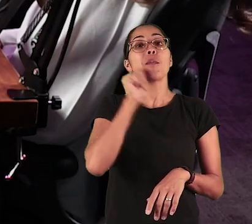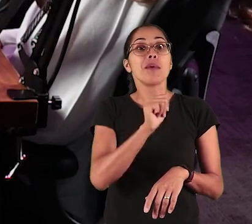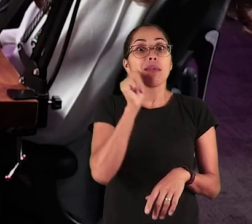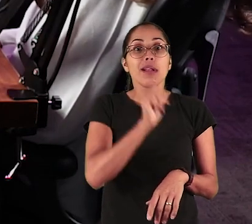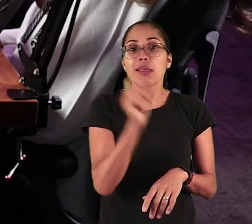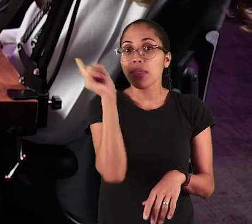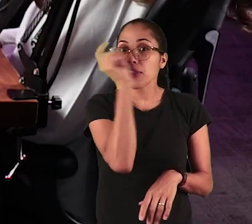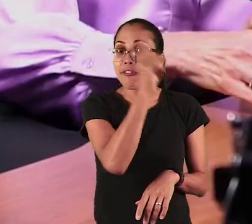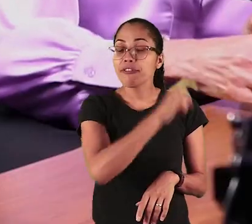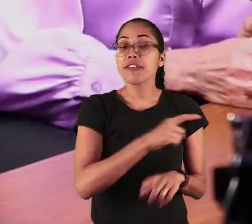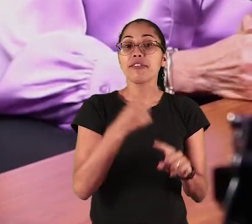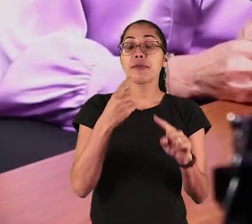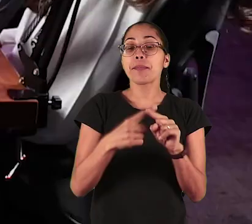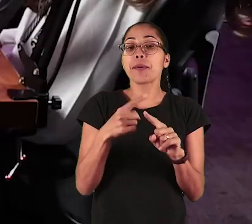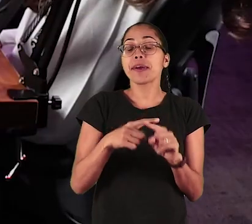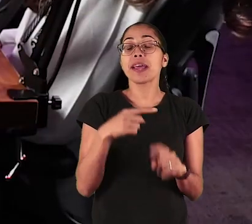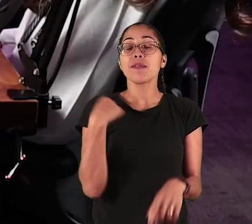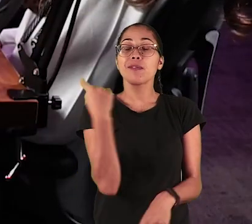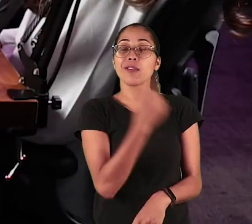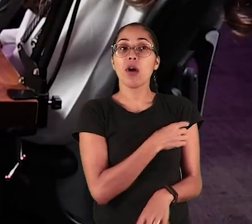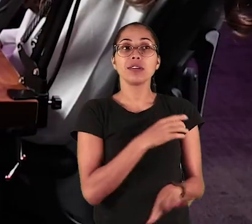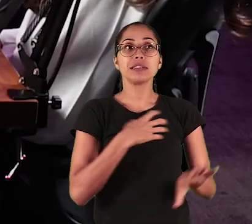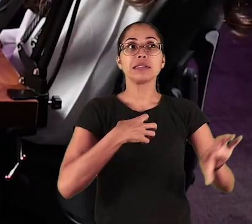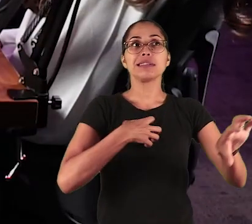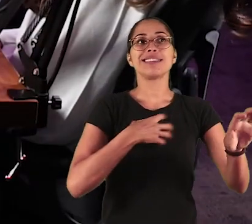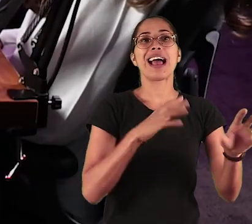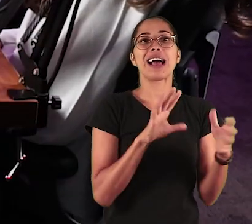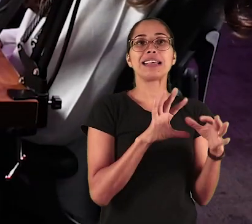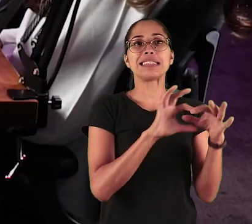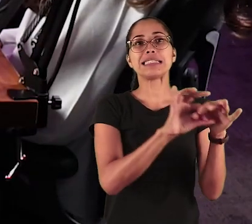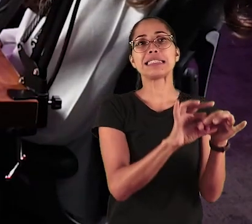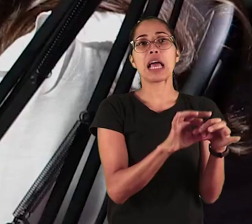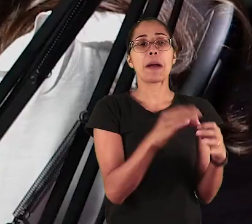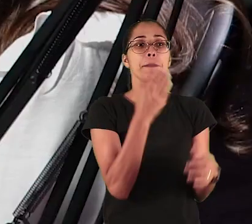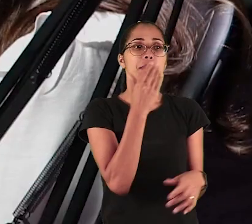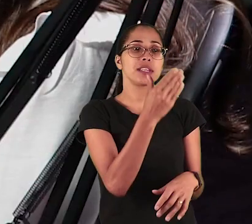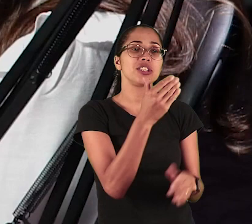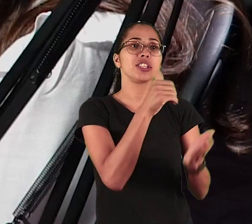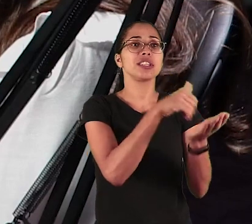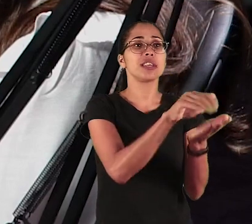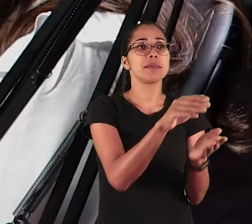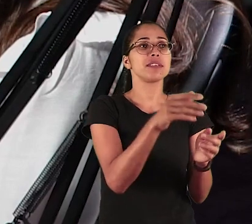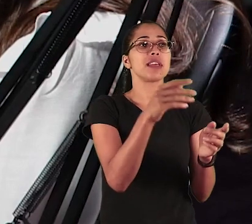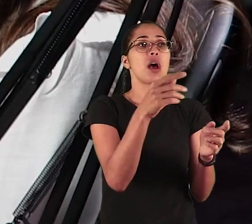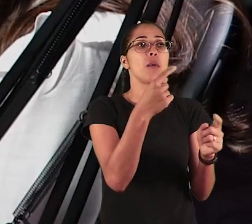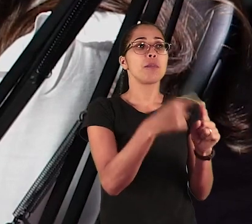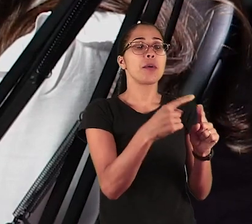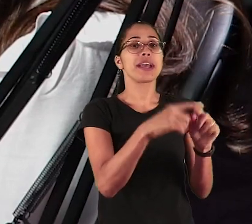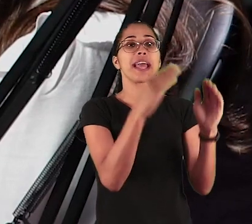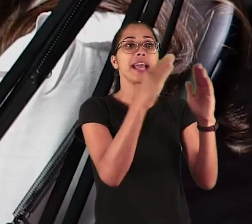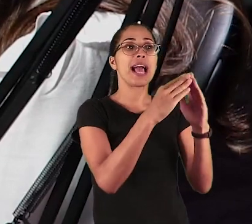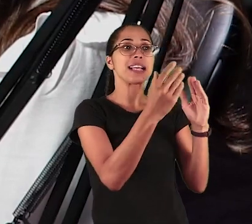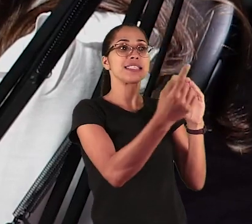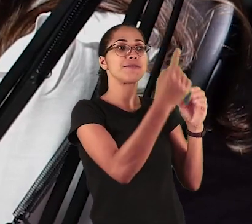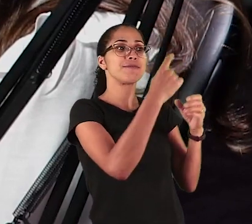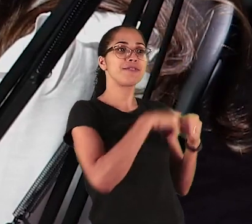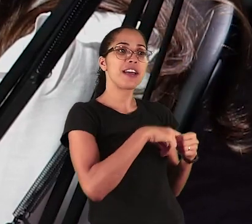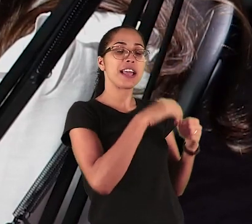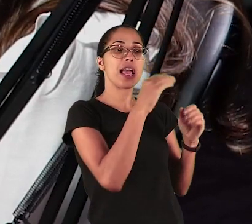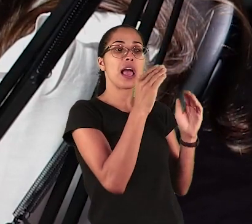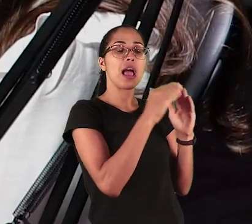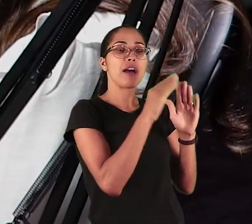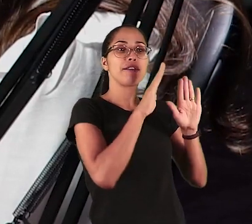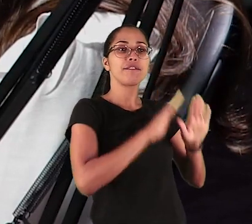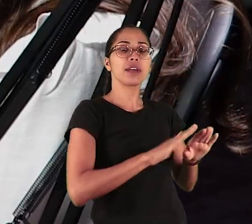nossas decisões sabe eu acho que a gente se apega Mais também as coisas né pedir demissão pra ir pra casa mas assim no meu caso também